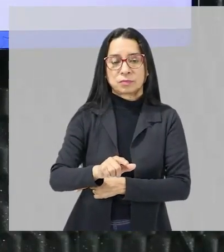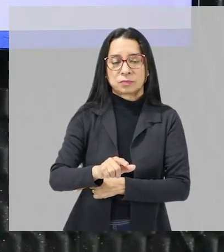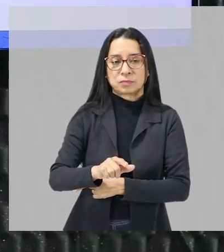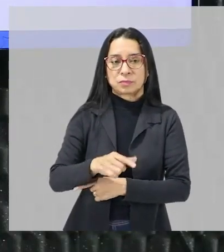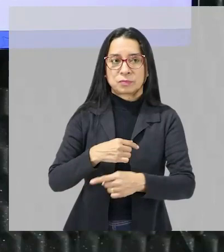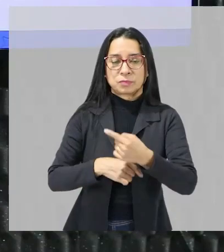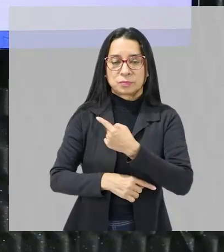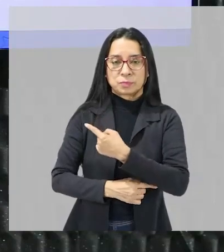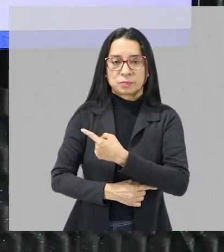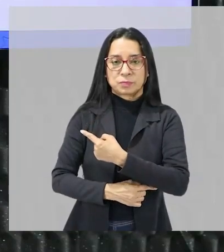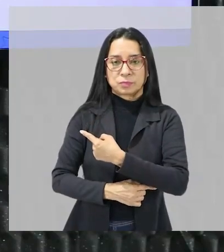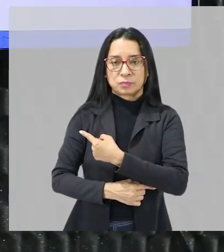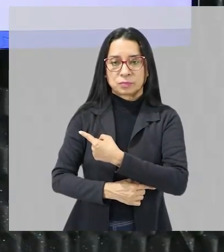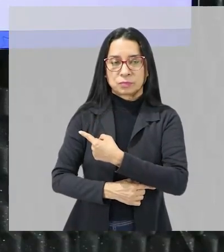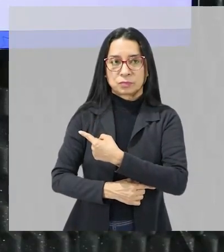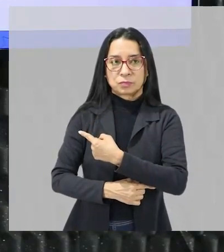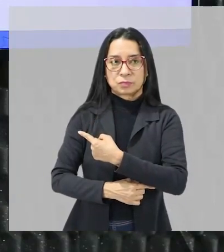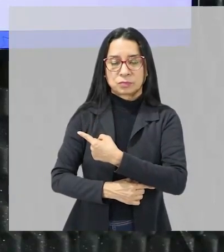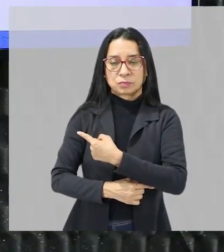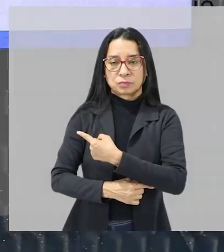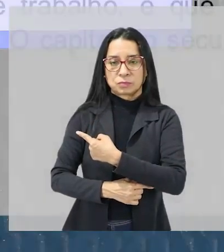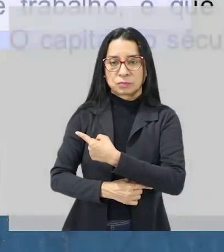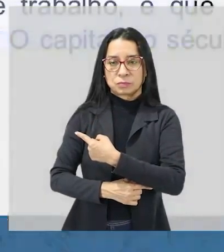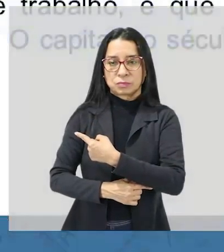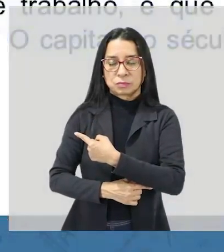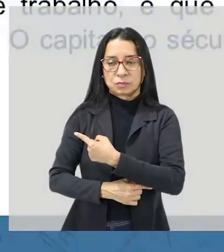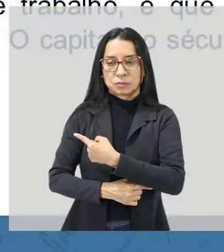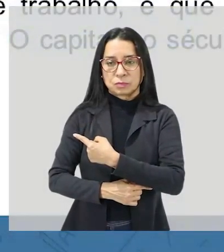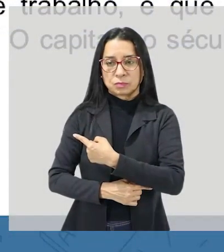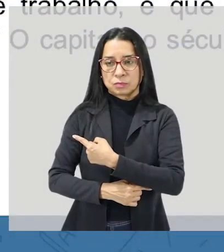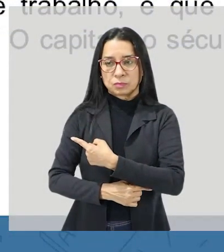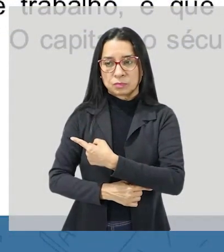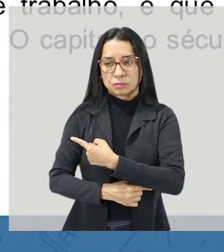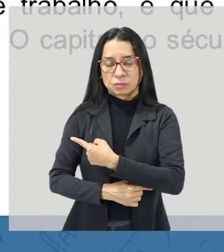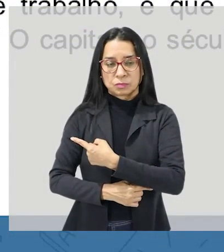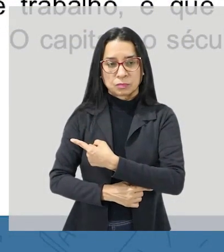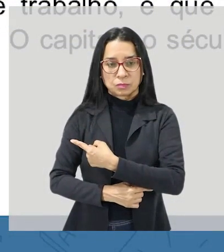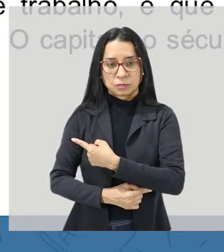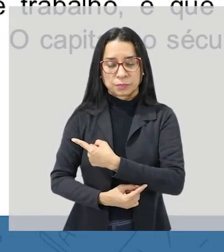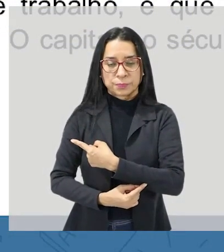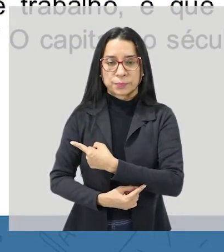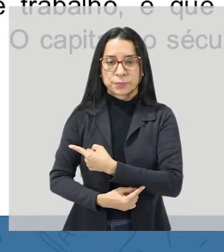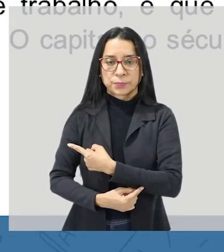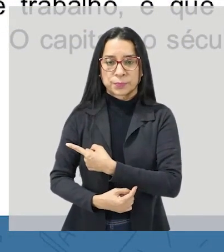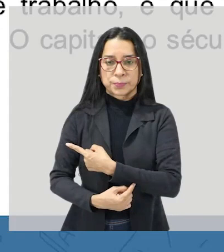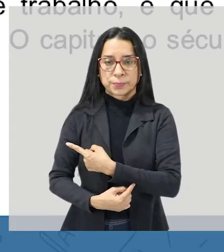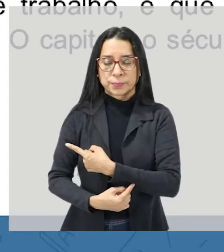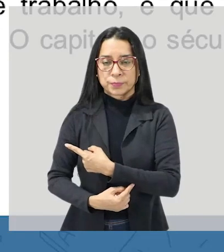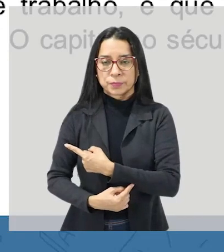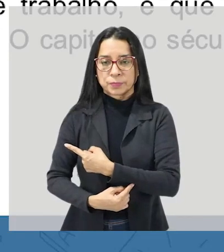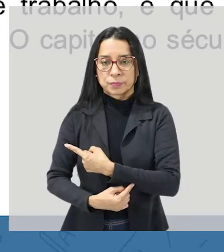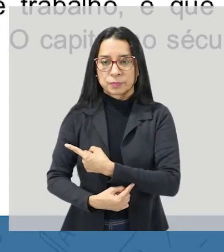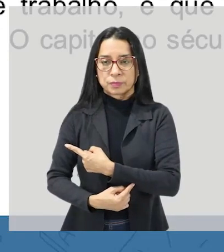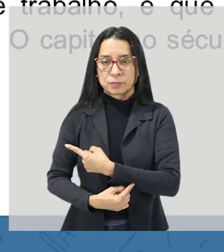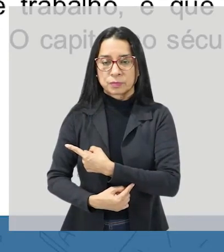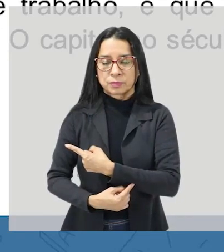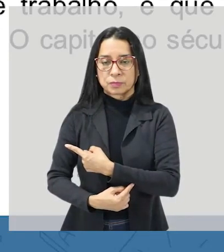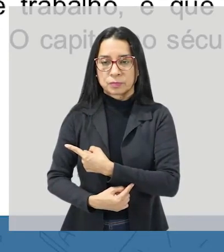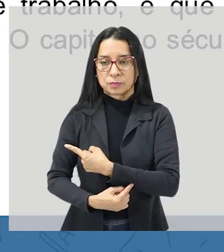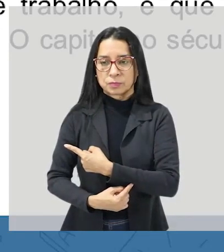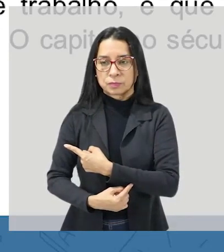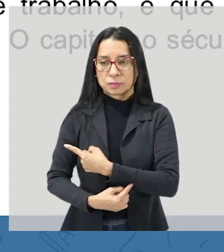do capital excede acima da taxa de crescimento da economia, pela lógica,